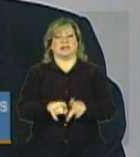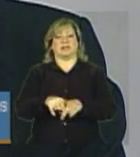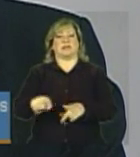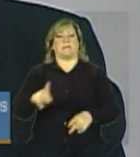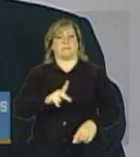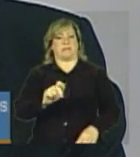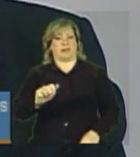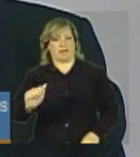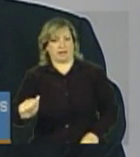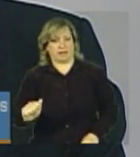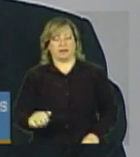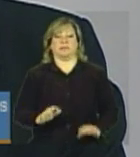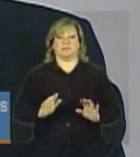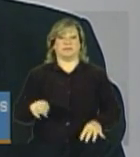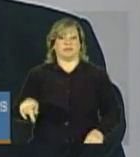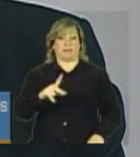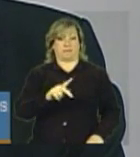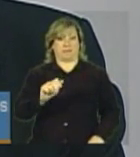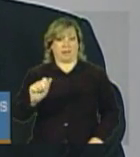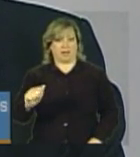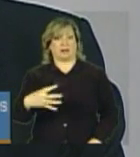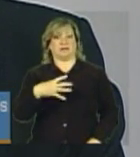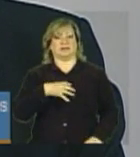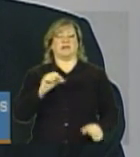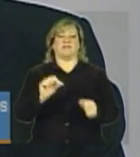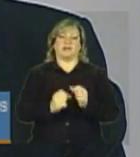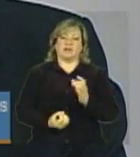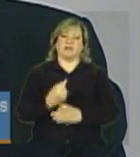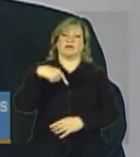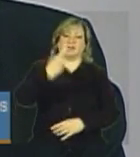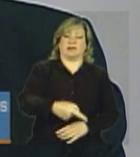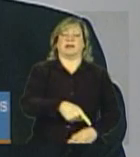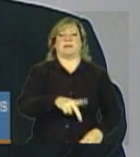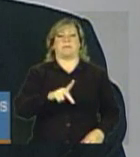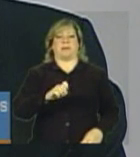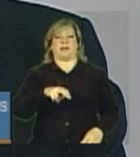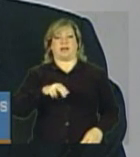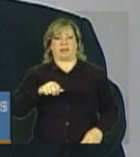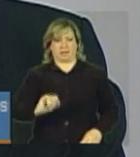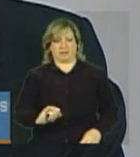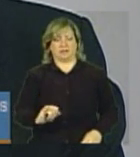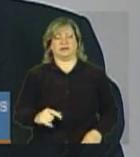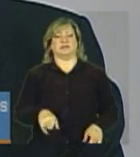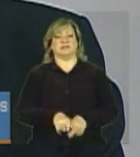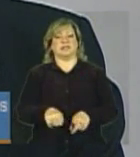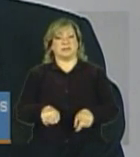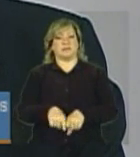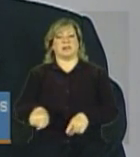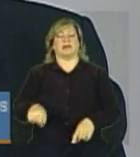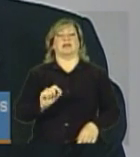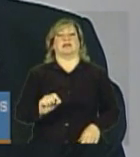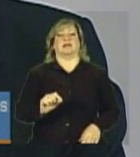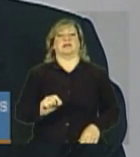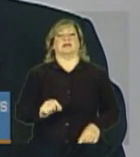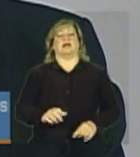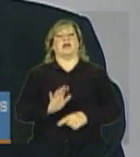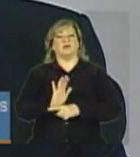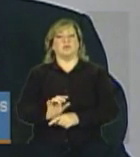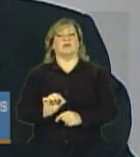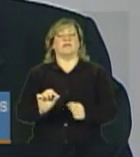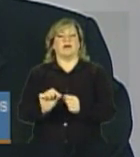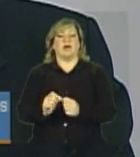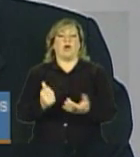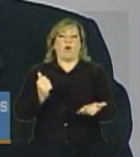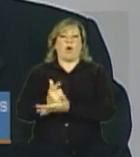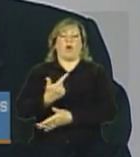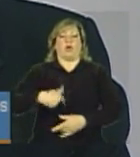Vale lembrar que o PA inspirou o nascimento do PNAE, assim como o PA também está inspirando, né, as compras